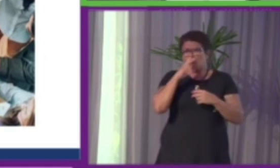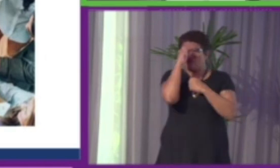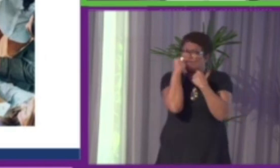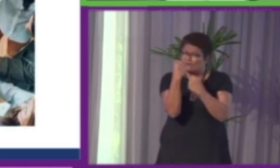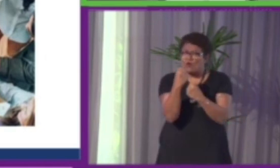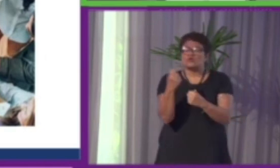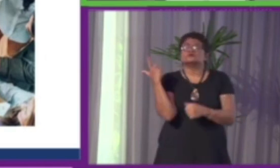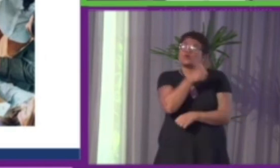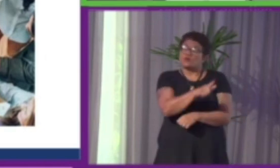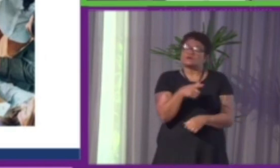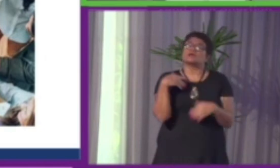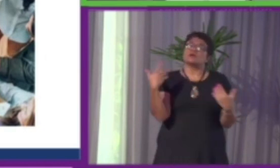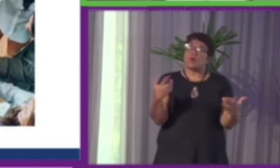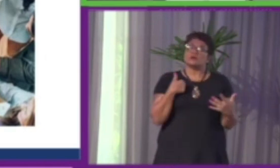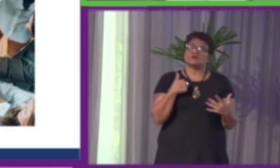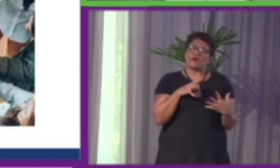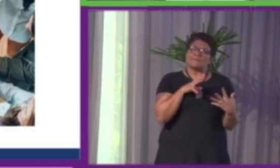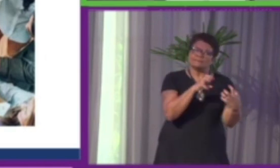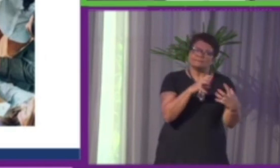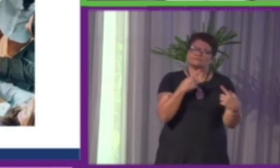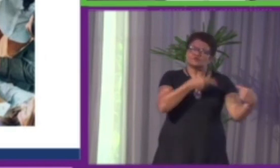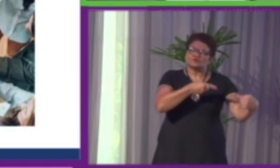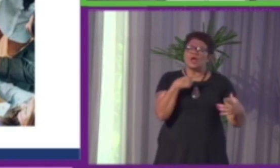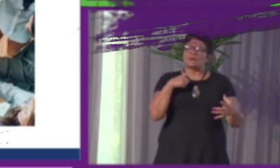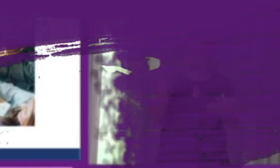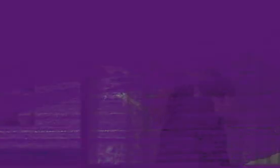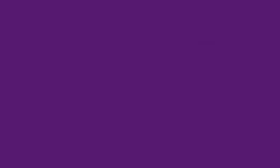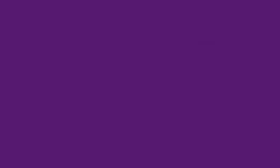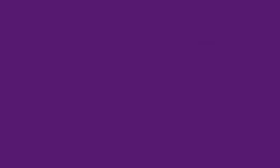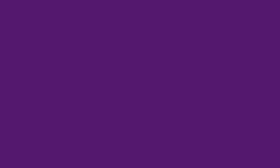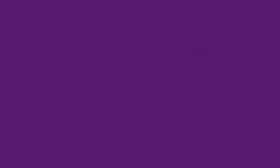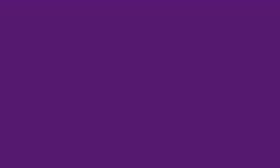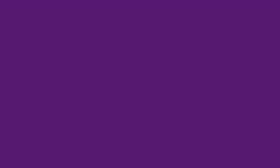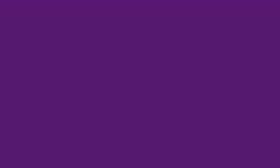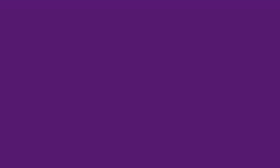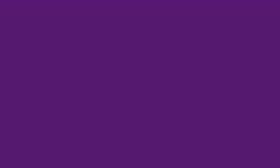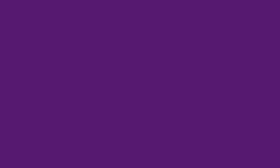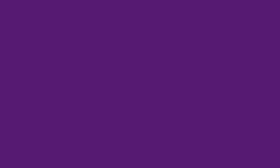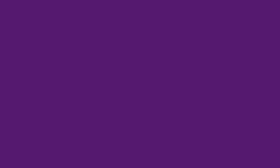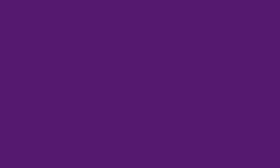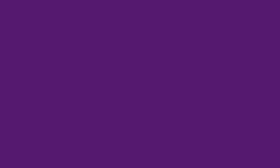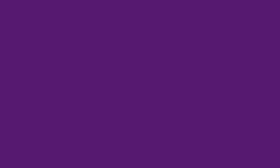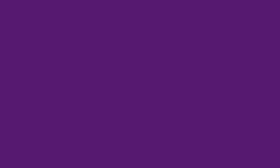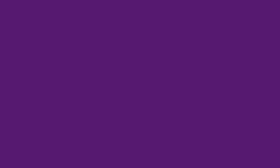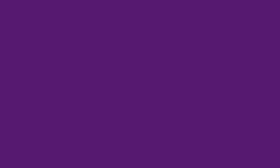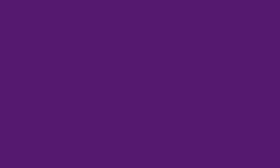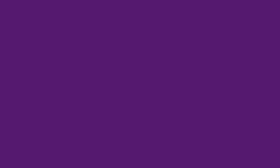na hora de brigar pela incorporação de um remédio. Agradeço a atenção de todos, fico à disposição.